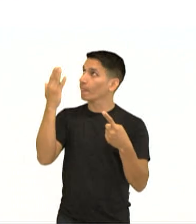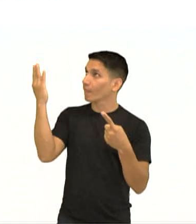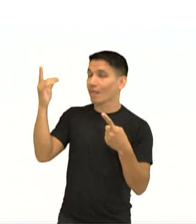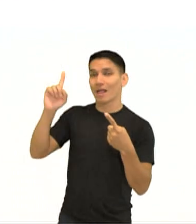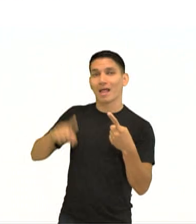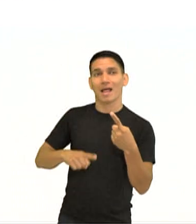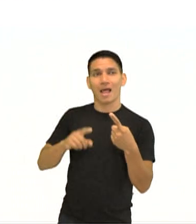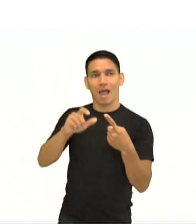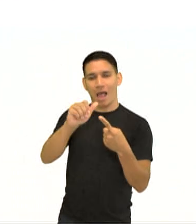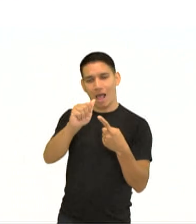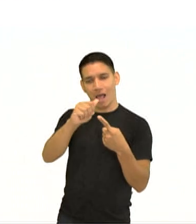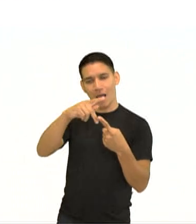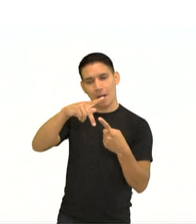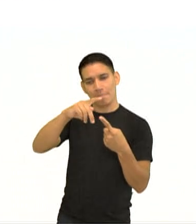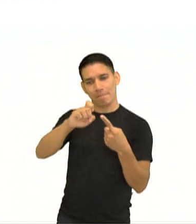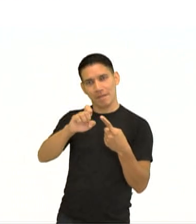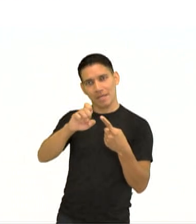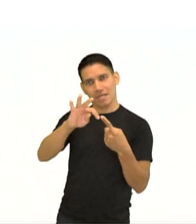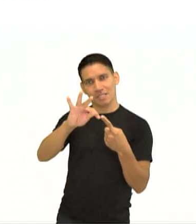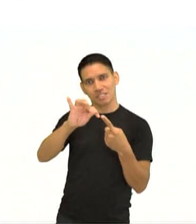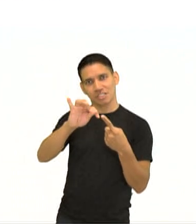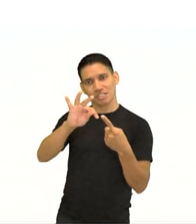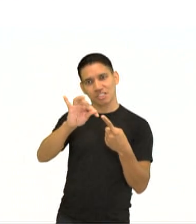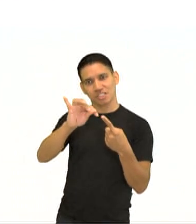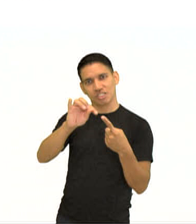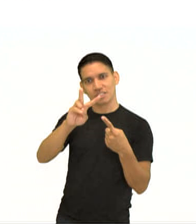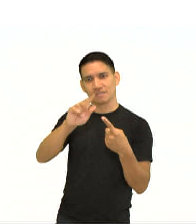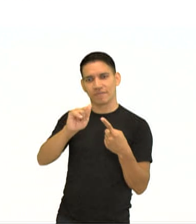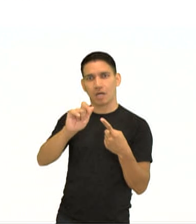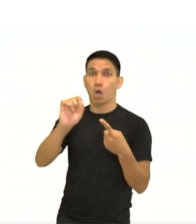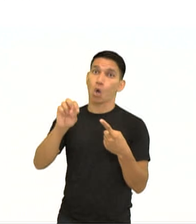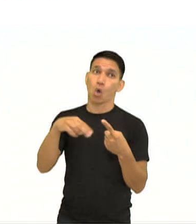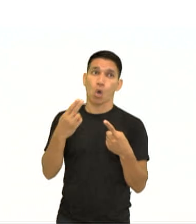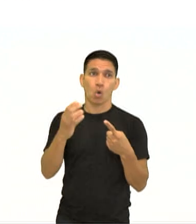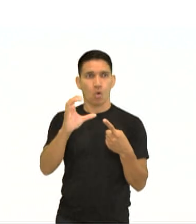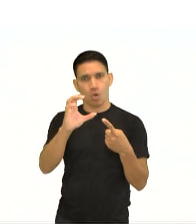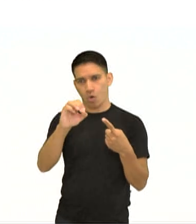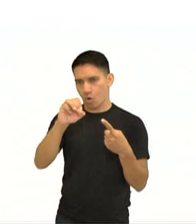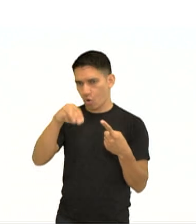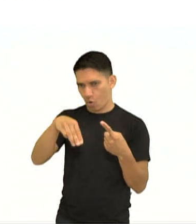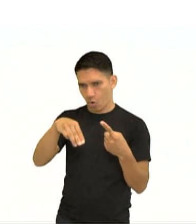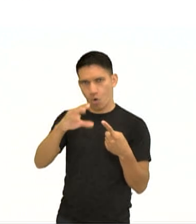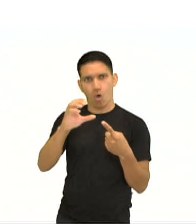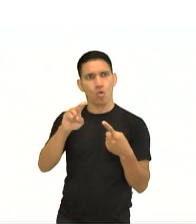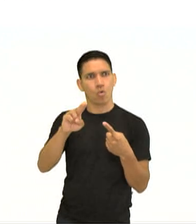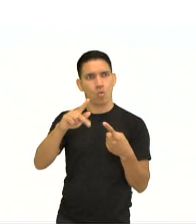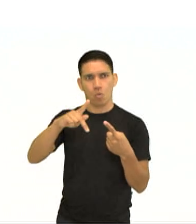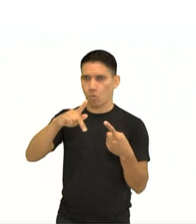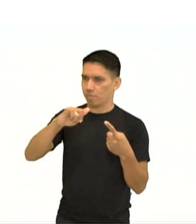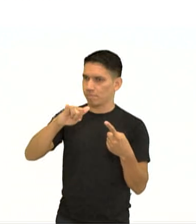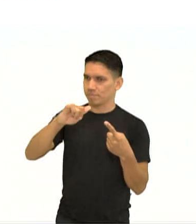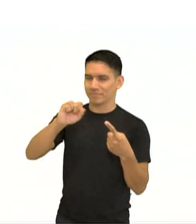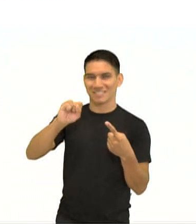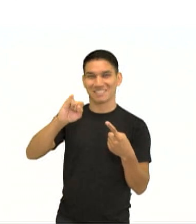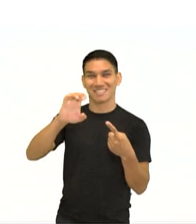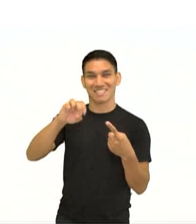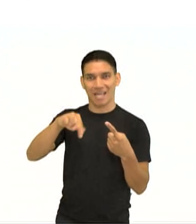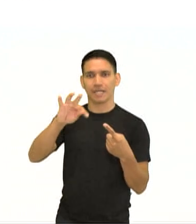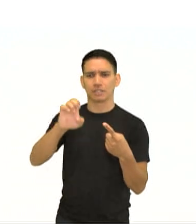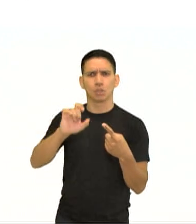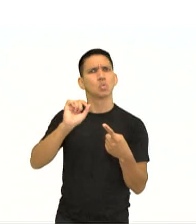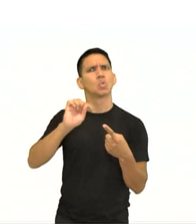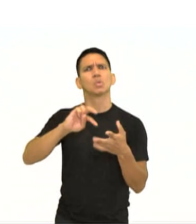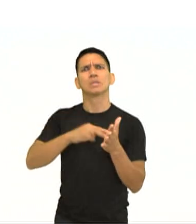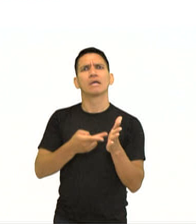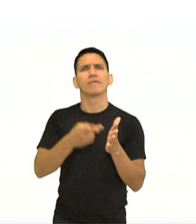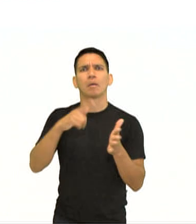parte apetitiva ou concupiscente. O que isso significa? Ela é aquela que